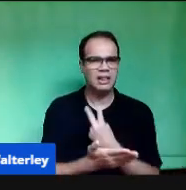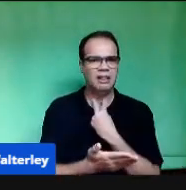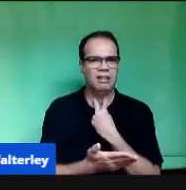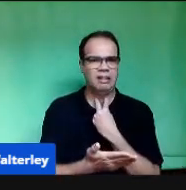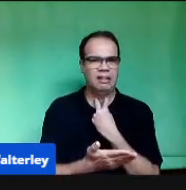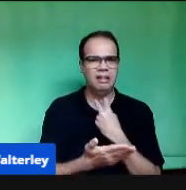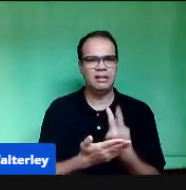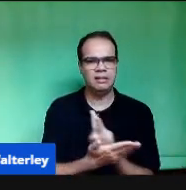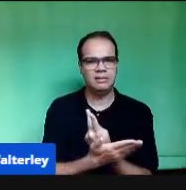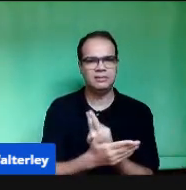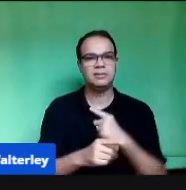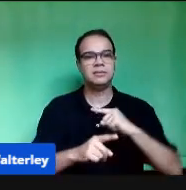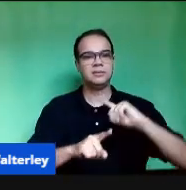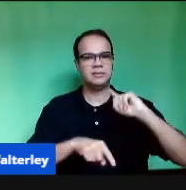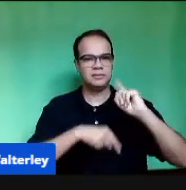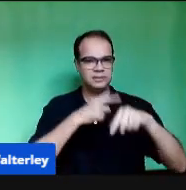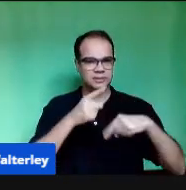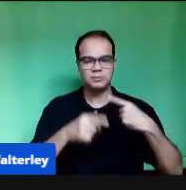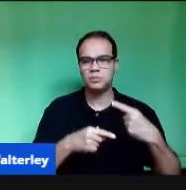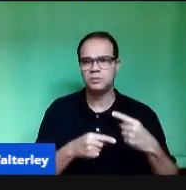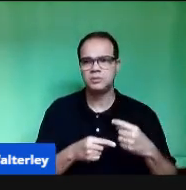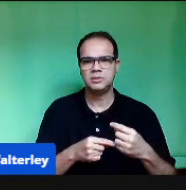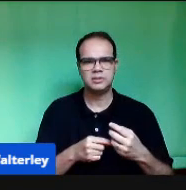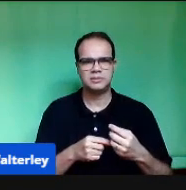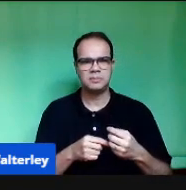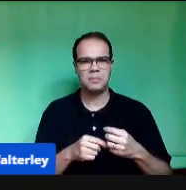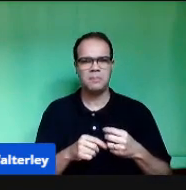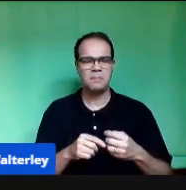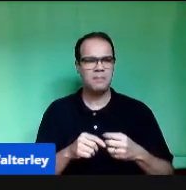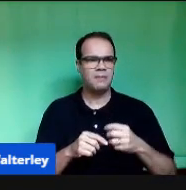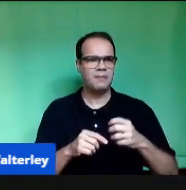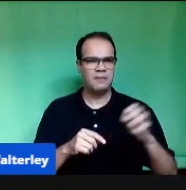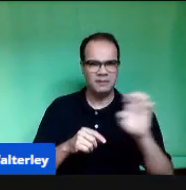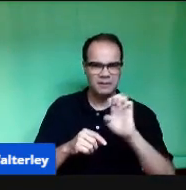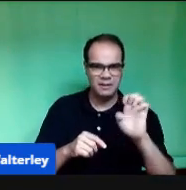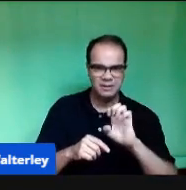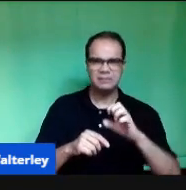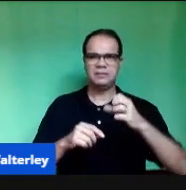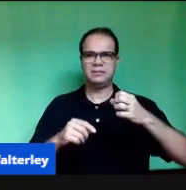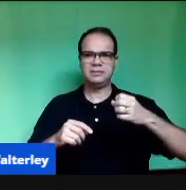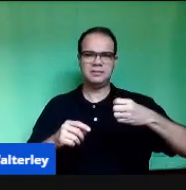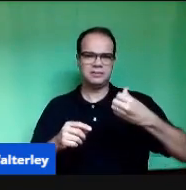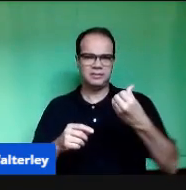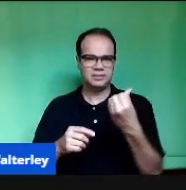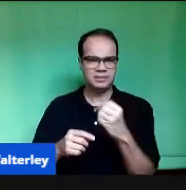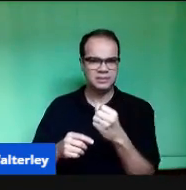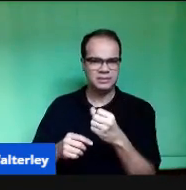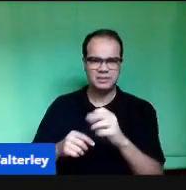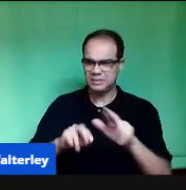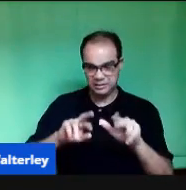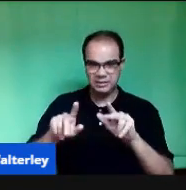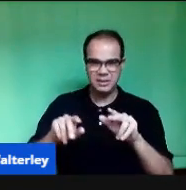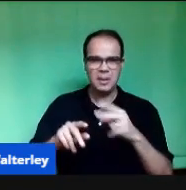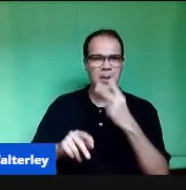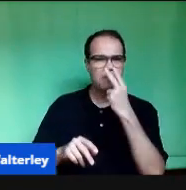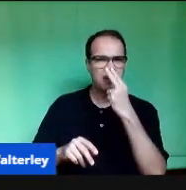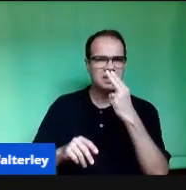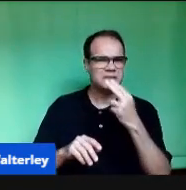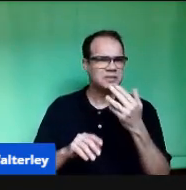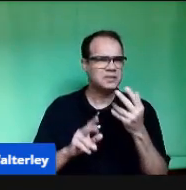uma contravenção, a ideia de crime. Obviamente, essas palavras que eu estou utilizando aqui